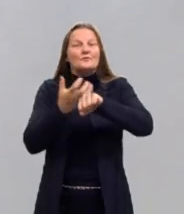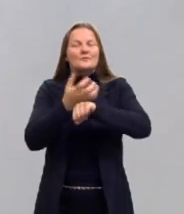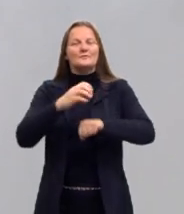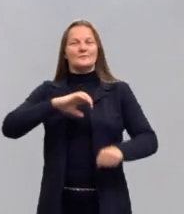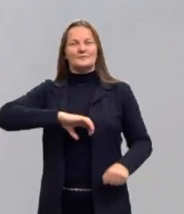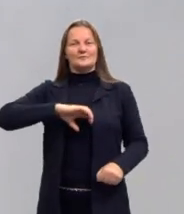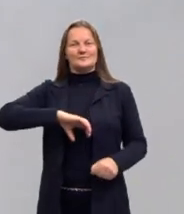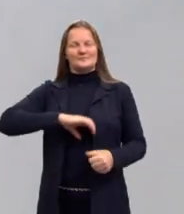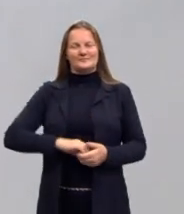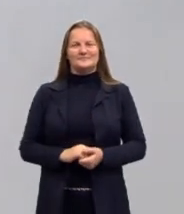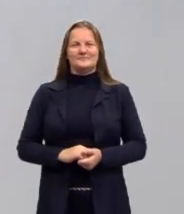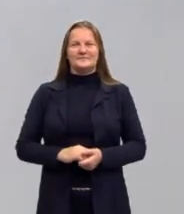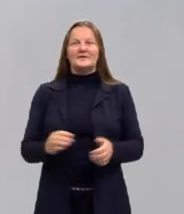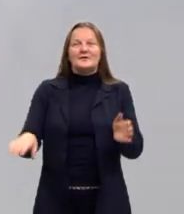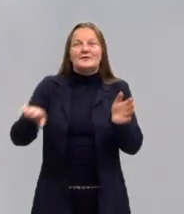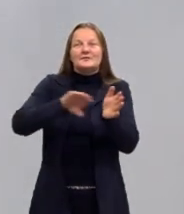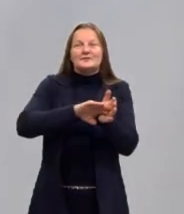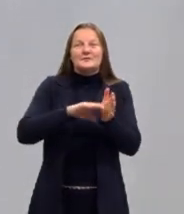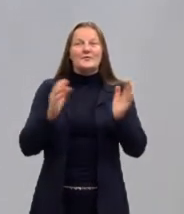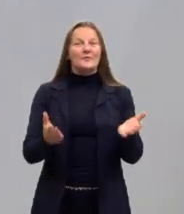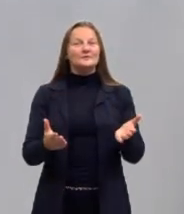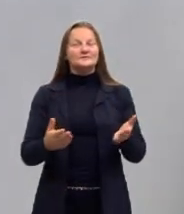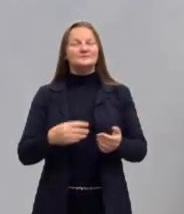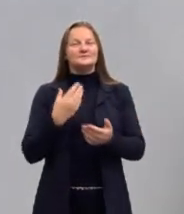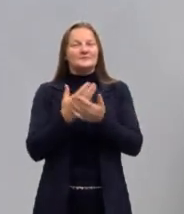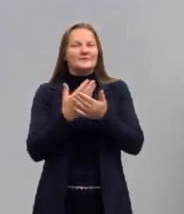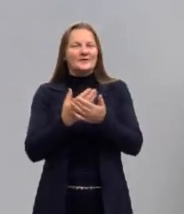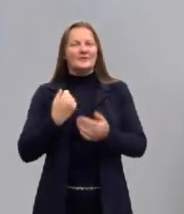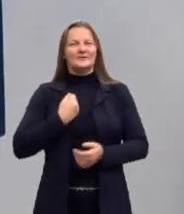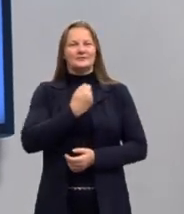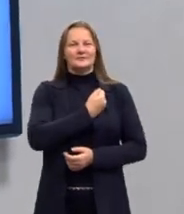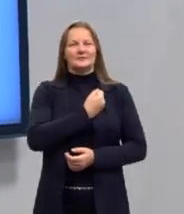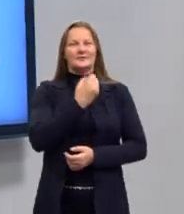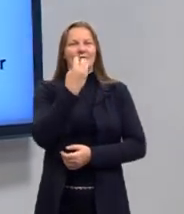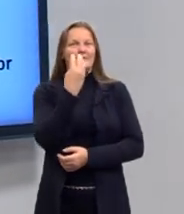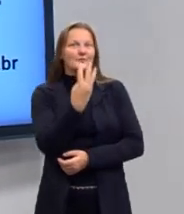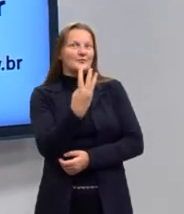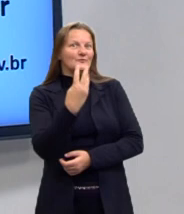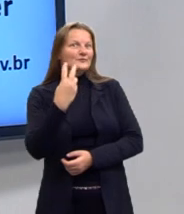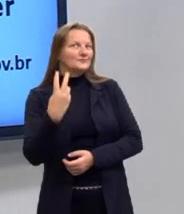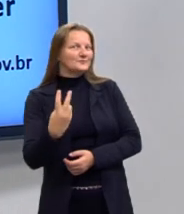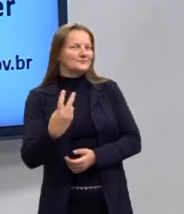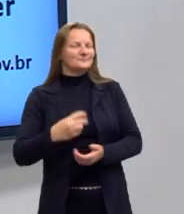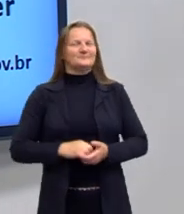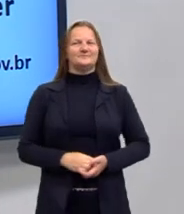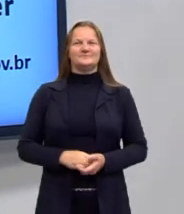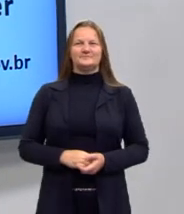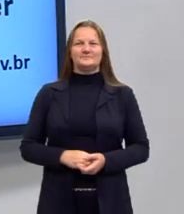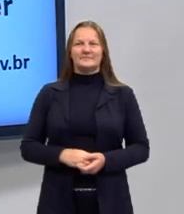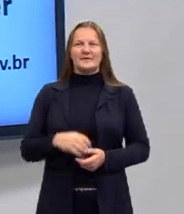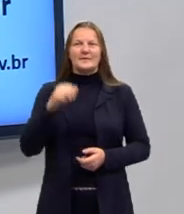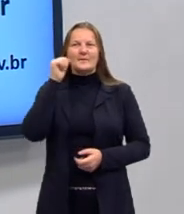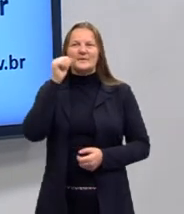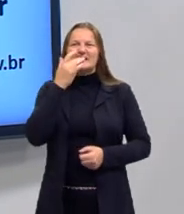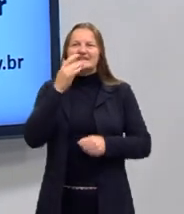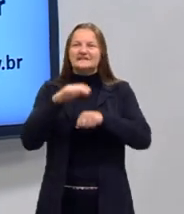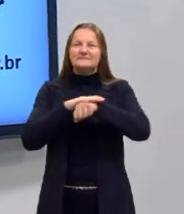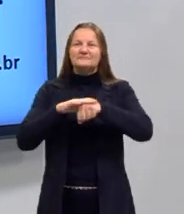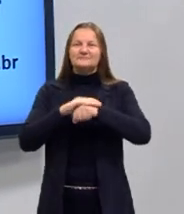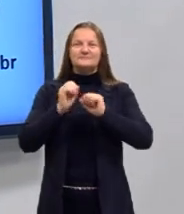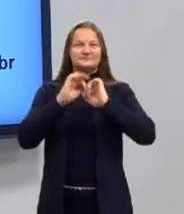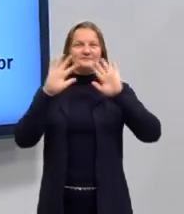portuguesa chegamos hoje na nossa aula de número 32 eu sou uma mulher branca